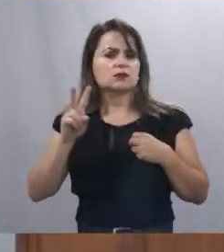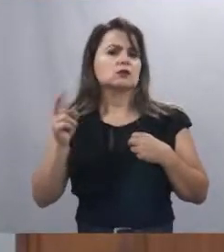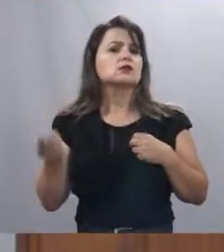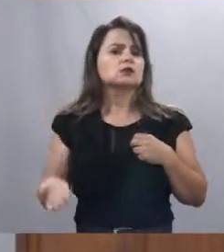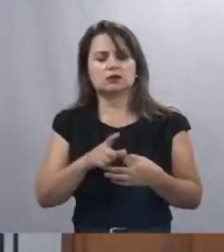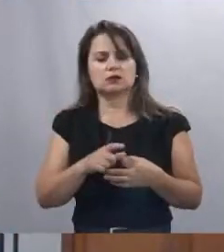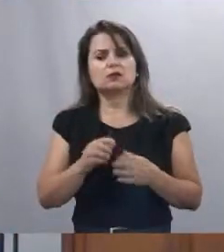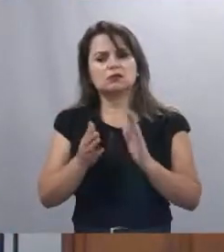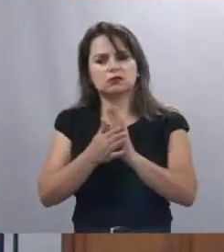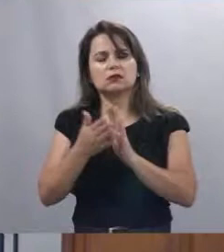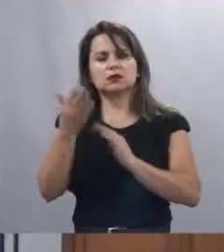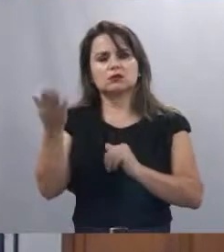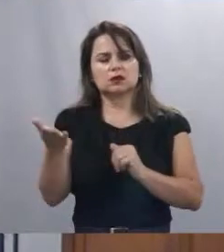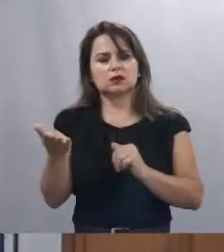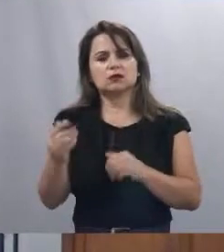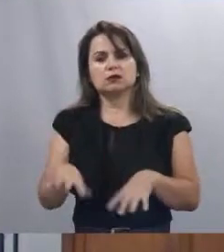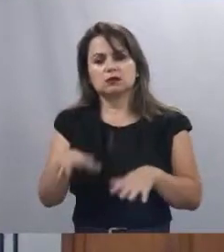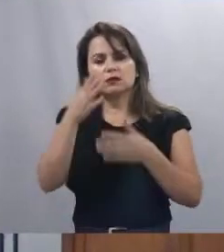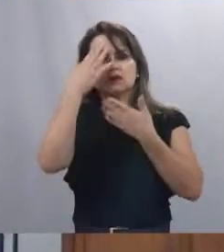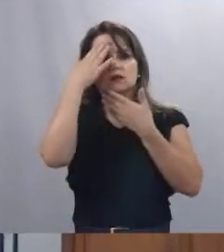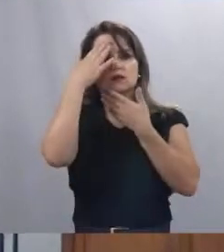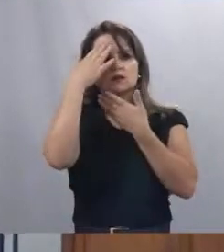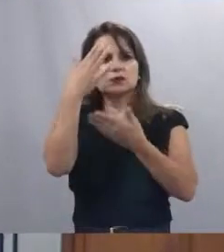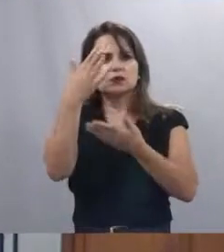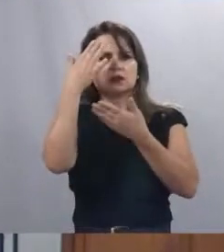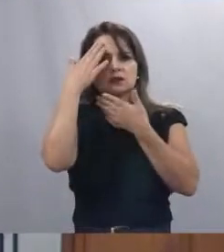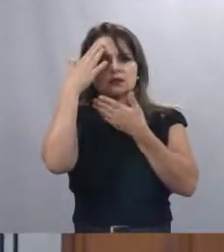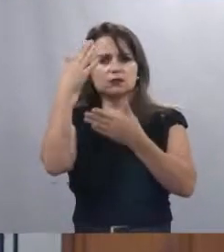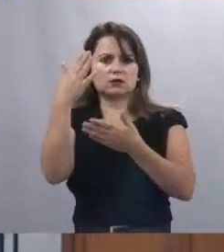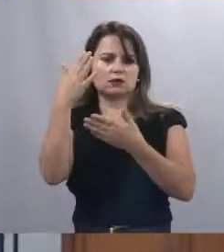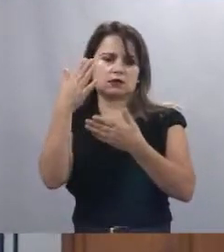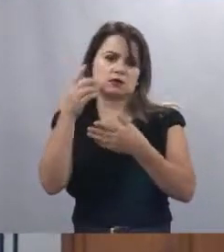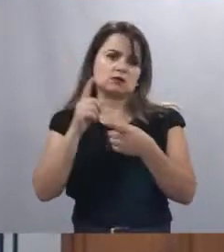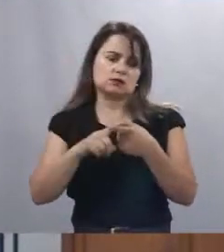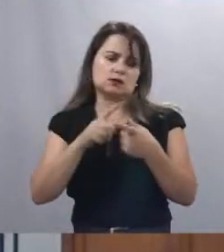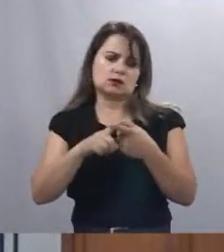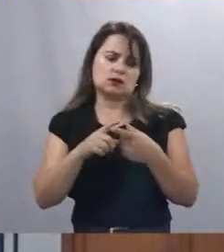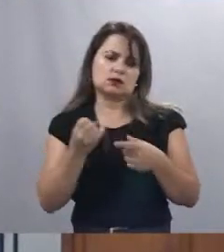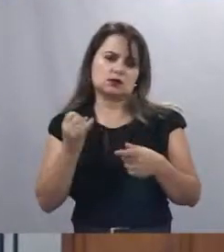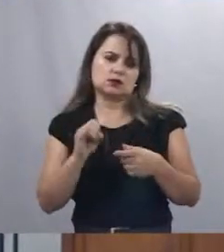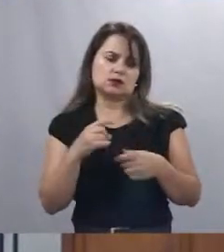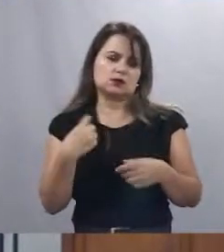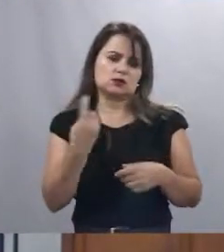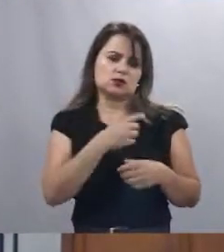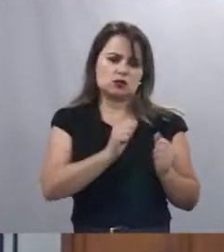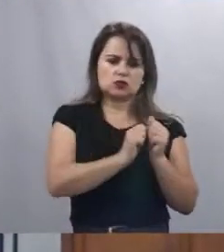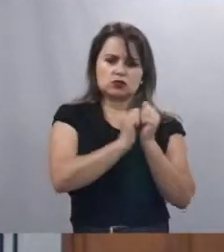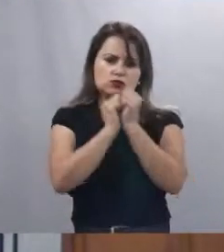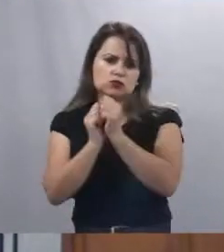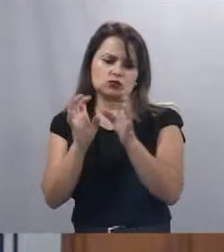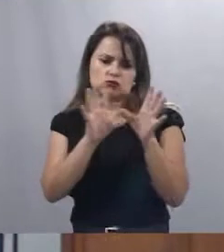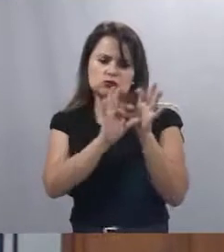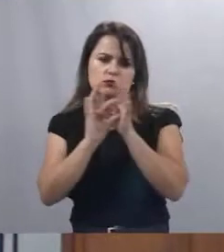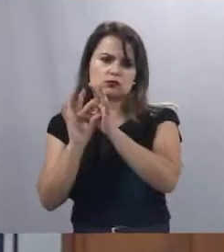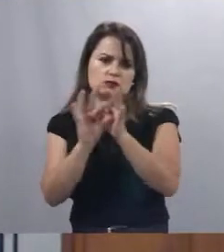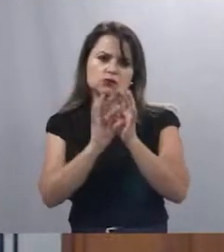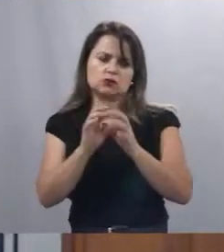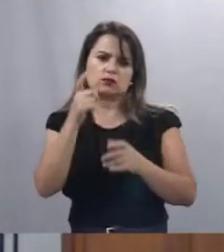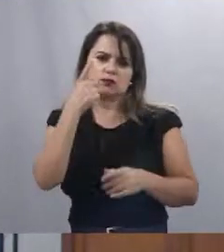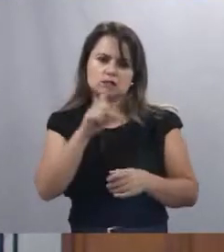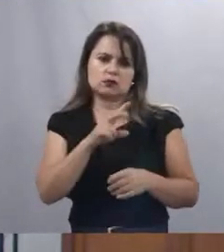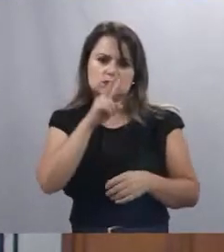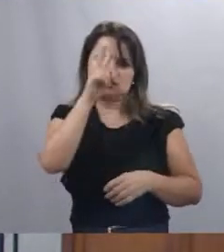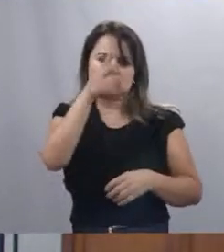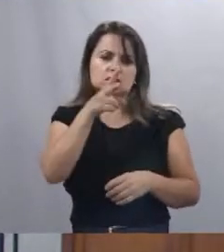de qualquer benefício, ou ajuda. Eu falo que juntos nós somos mais fortes. E a questão mesmo de...